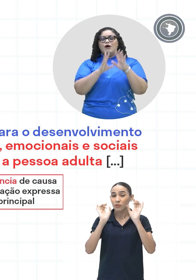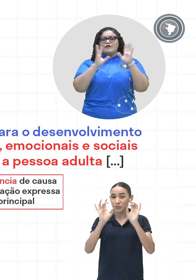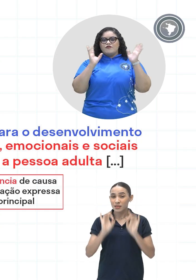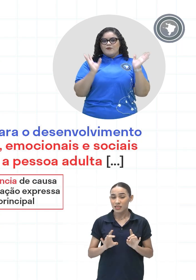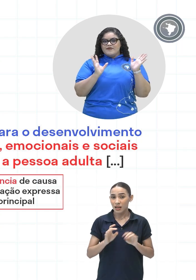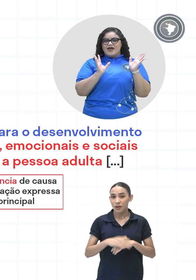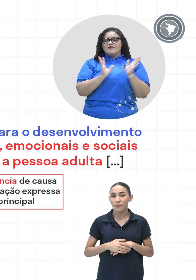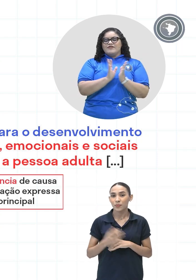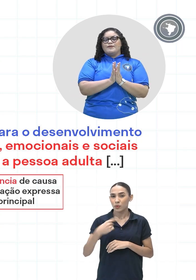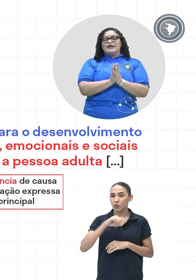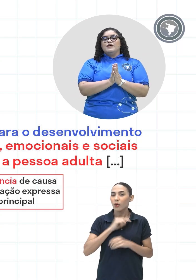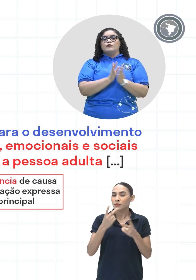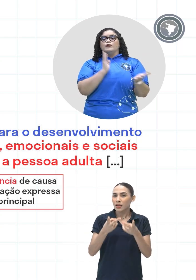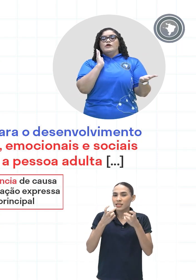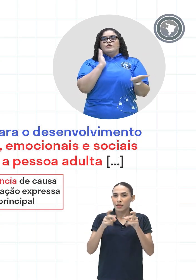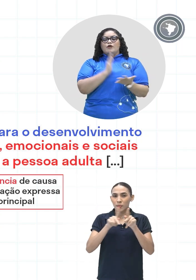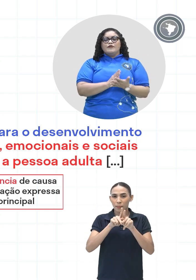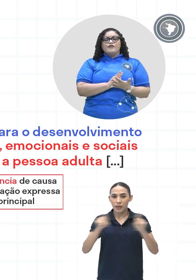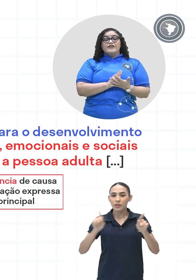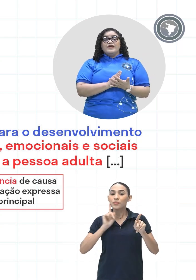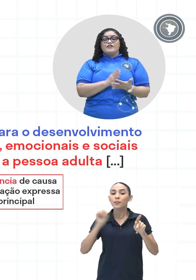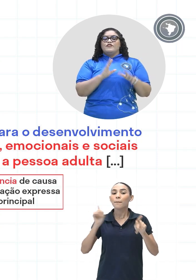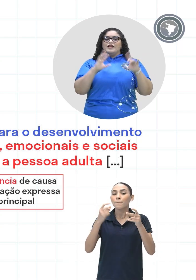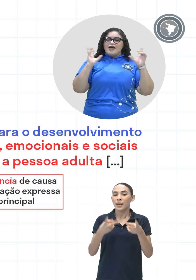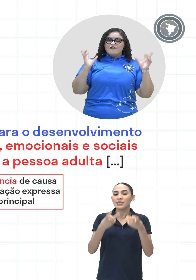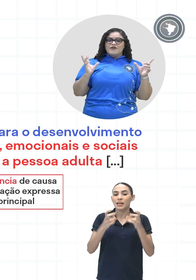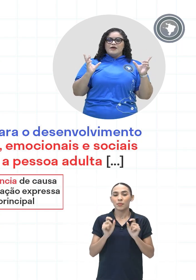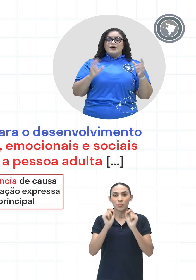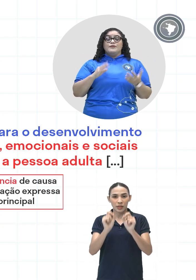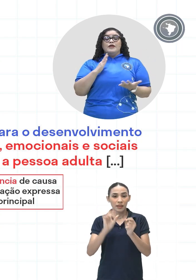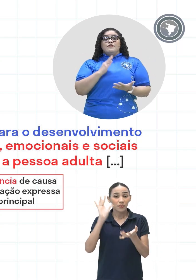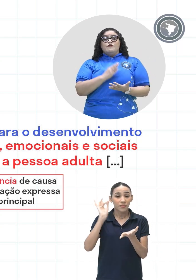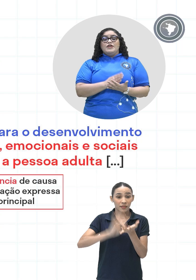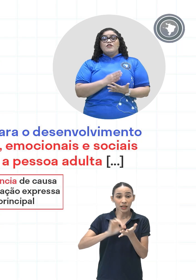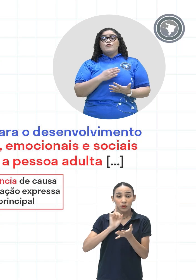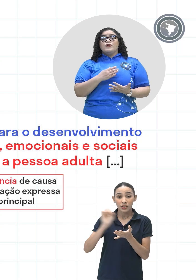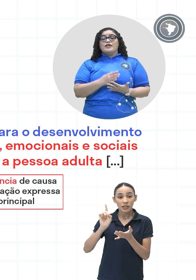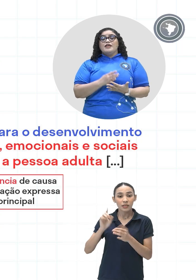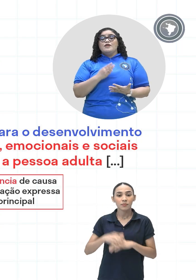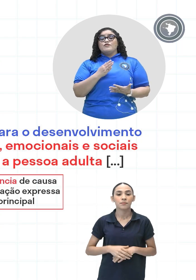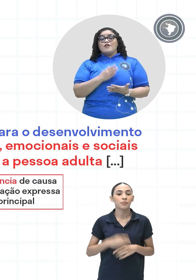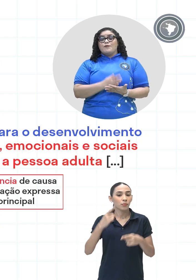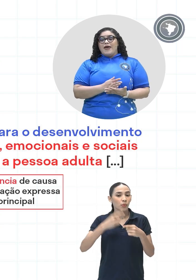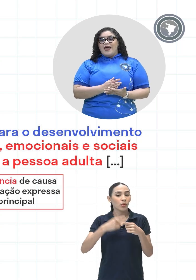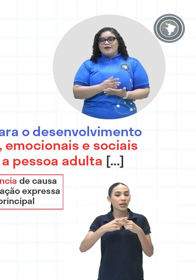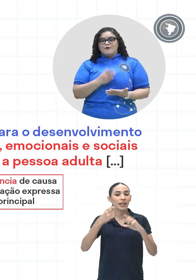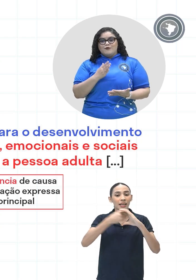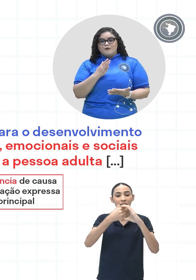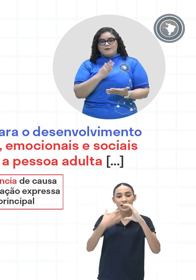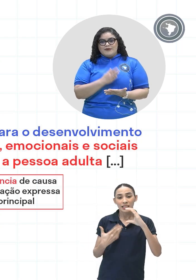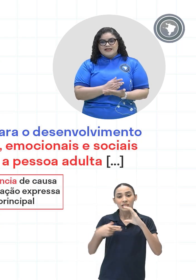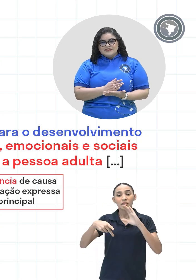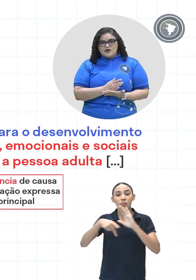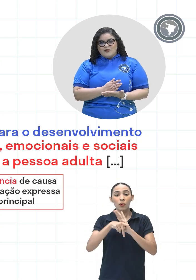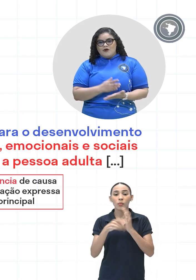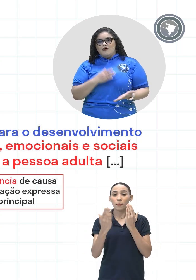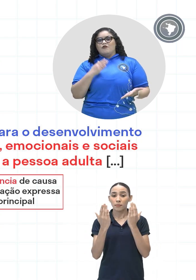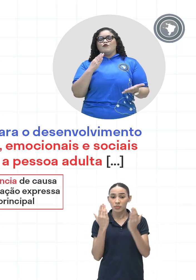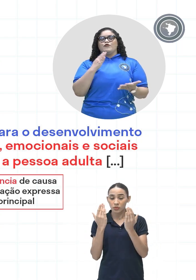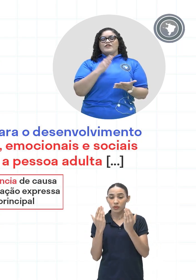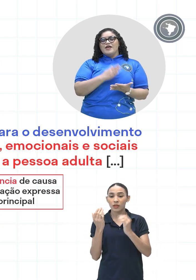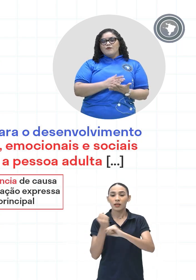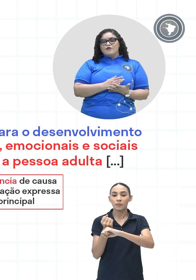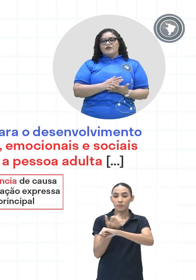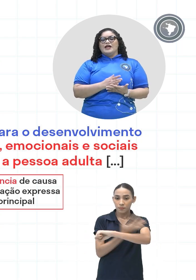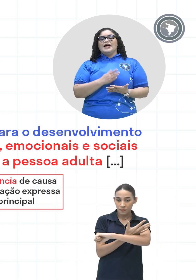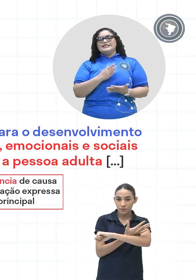especial, quando a gente observa esse período, nota o seguinte, ele afirma, visto que os aspectos